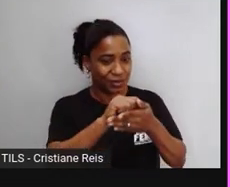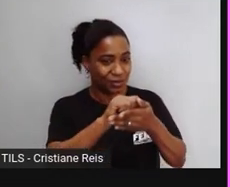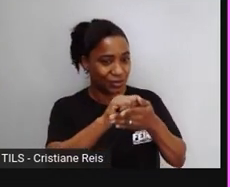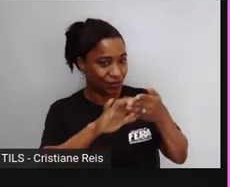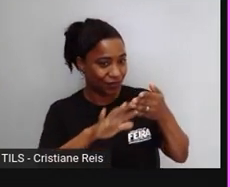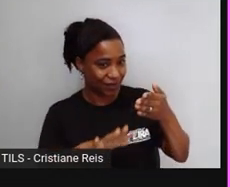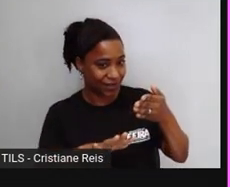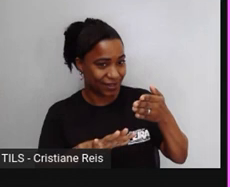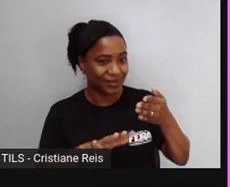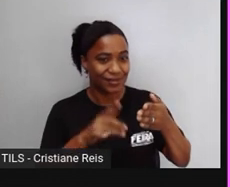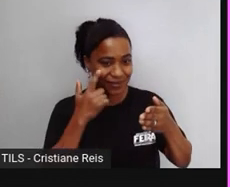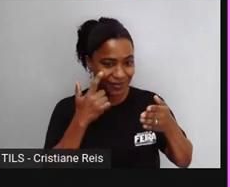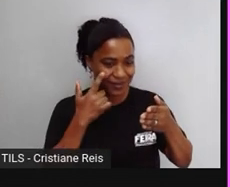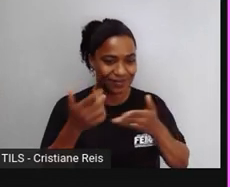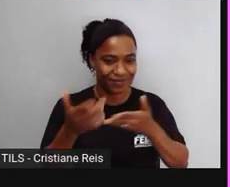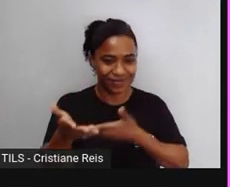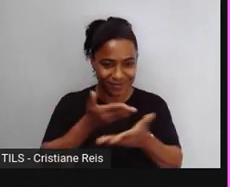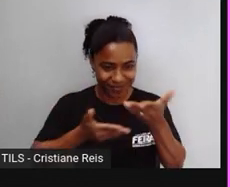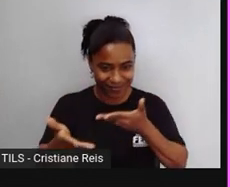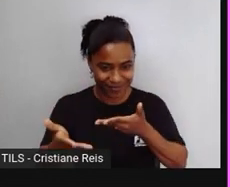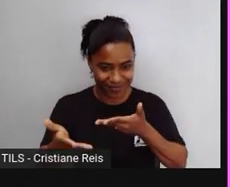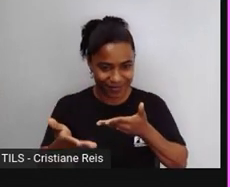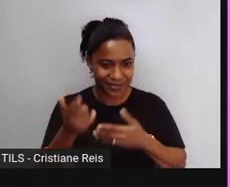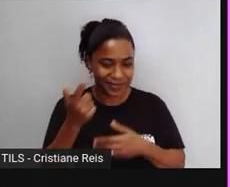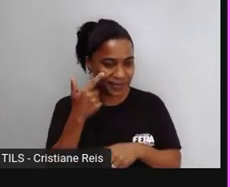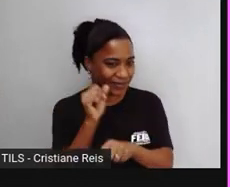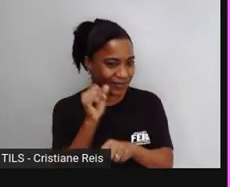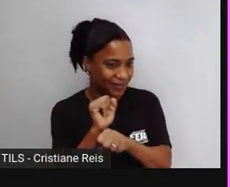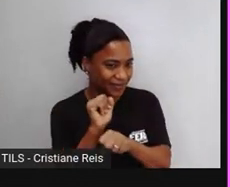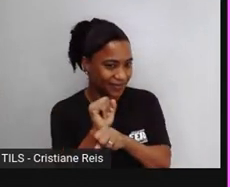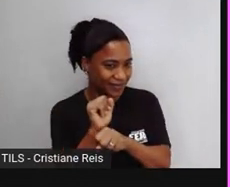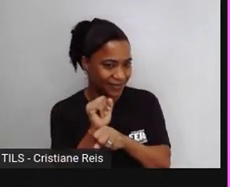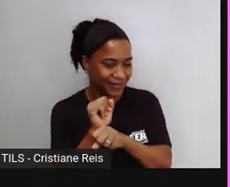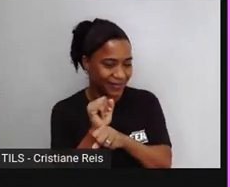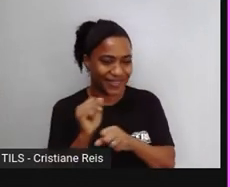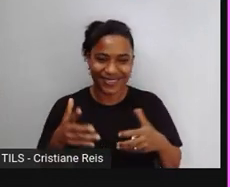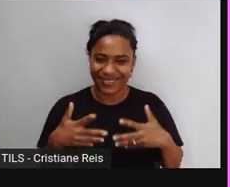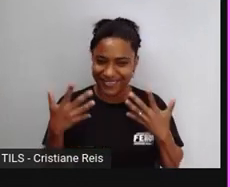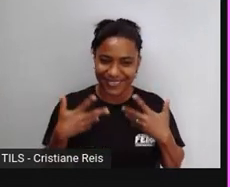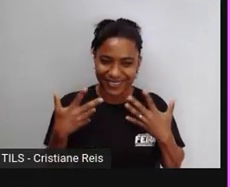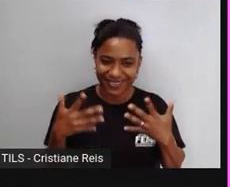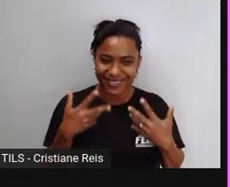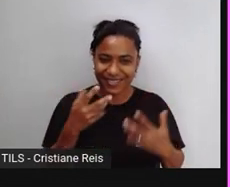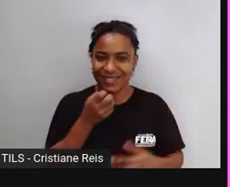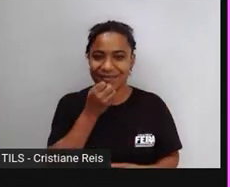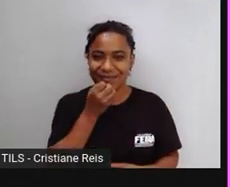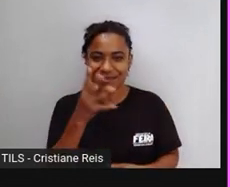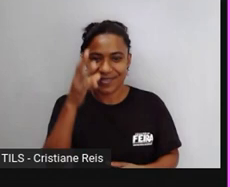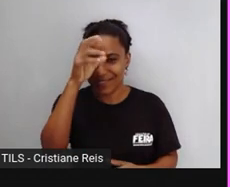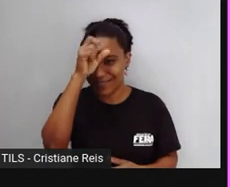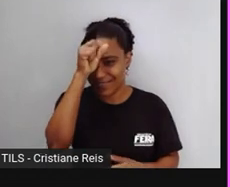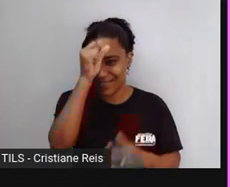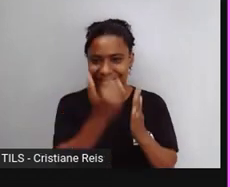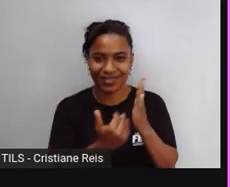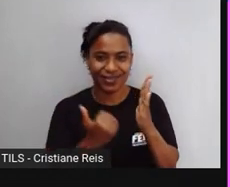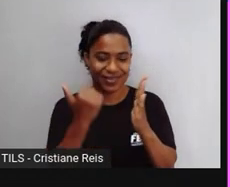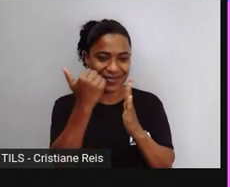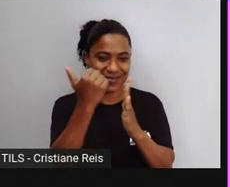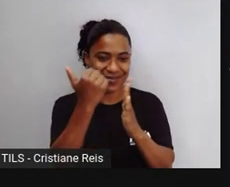moment, please, students. Let's have fun. Então, vamos nos divertir agora e aprender um pouco mais do